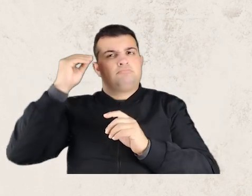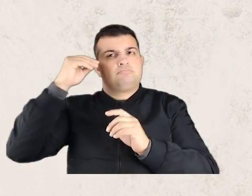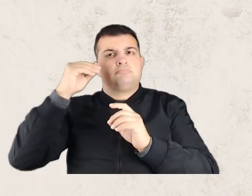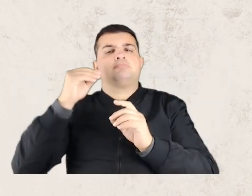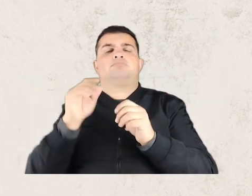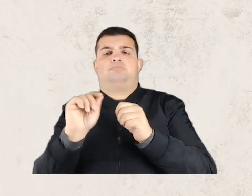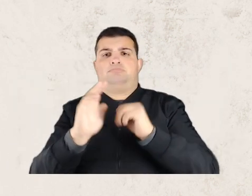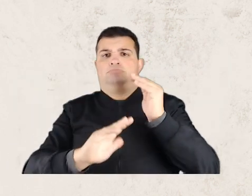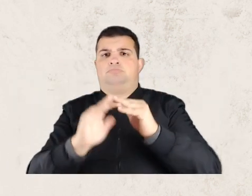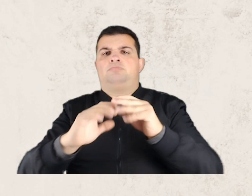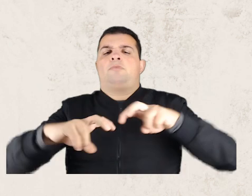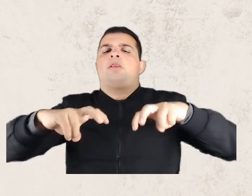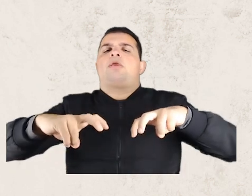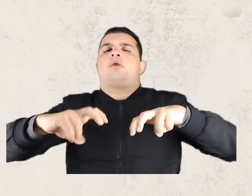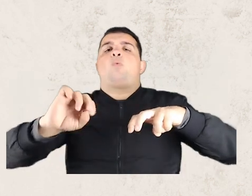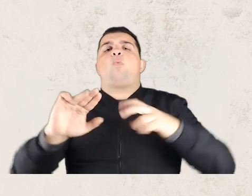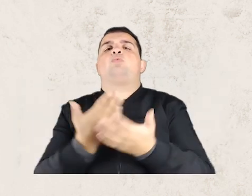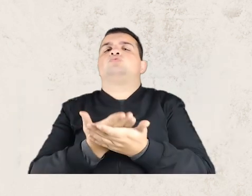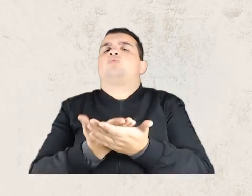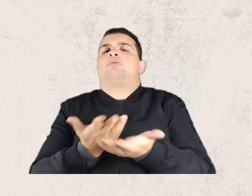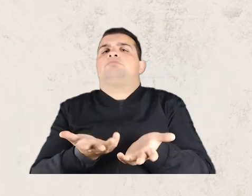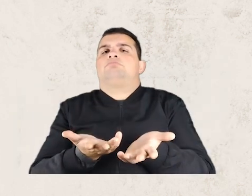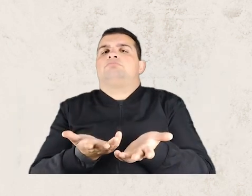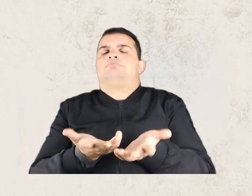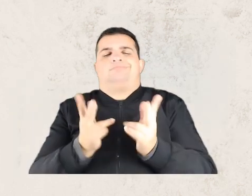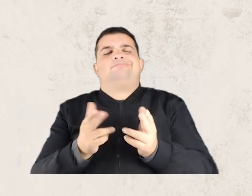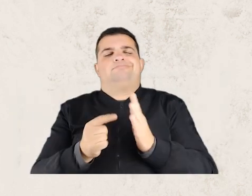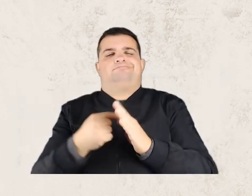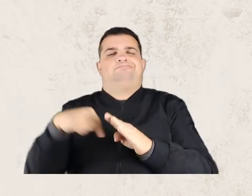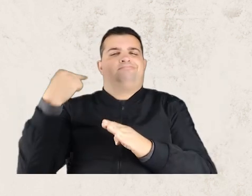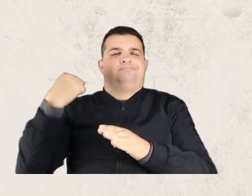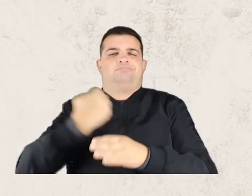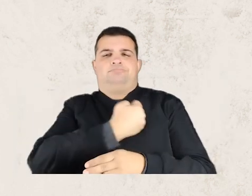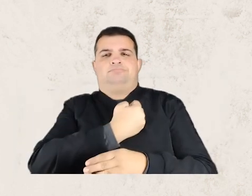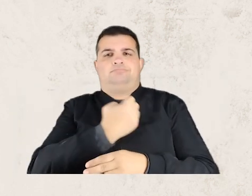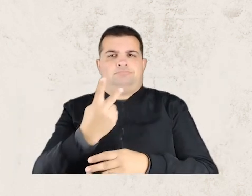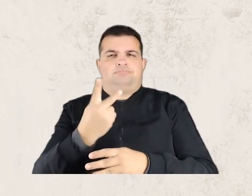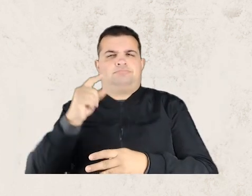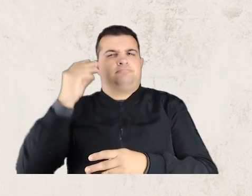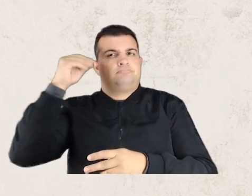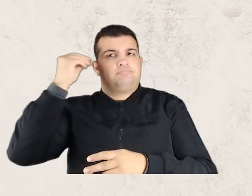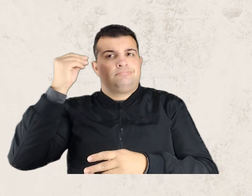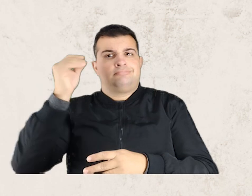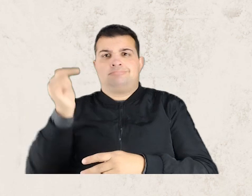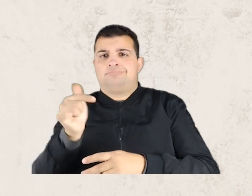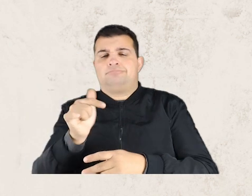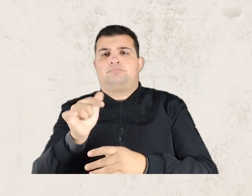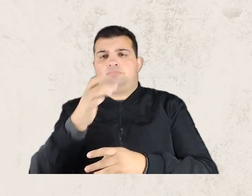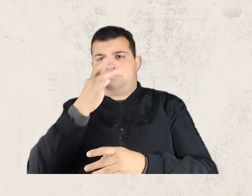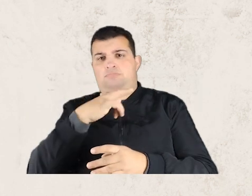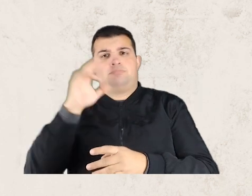Paulo. Durante um bom tempo era assim, o que você vai fazer? Industrial, e a gente nem falava organizacional, falava